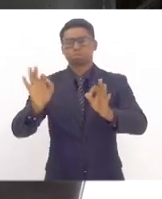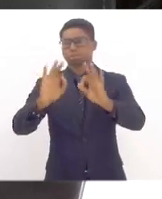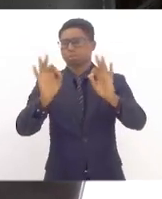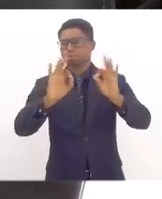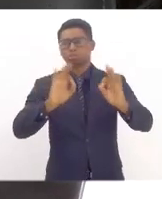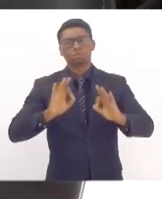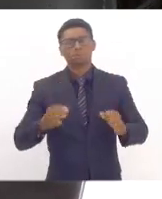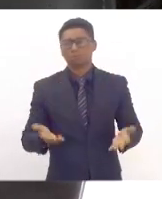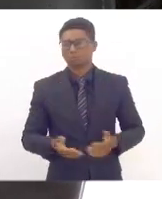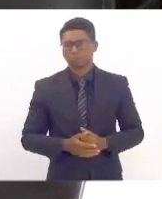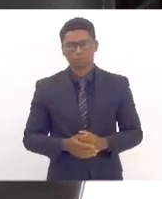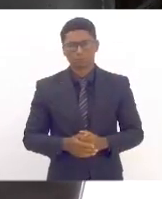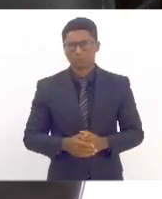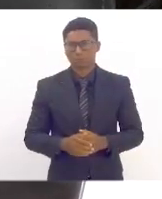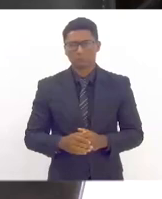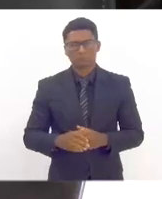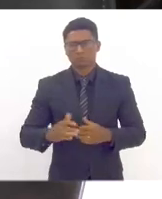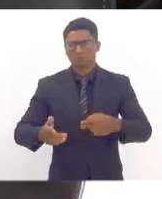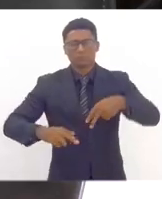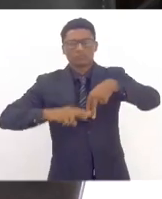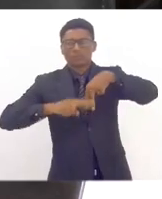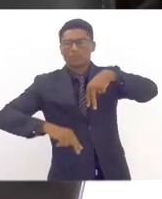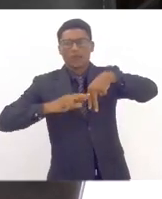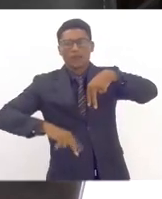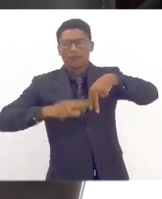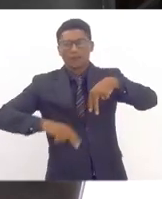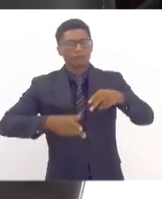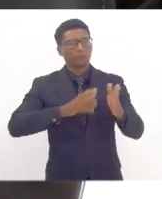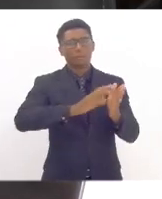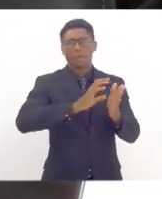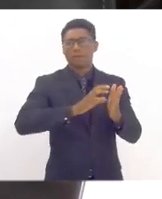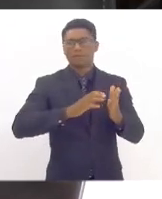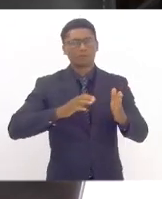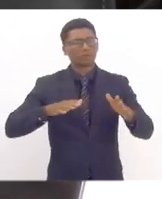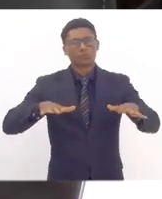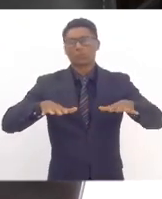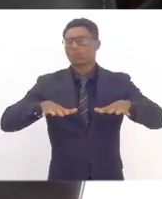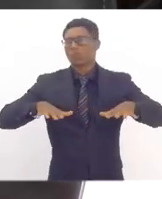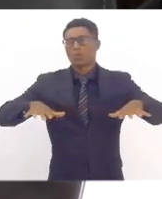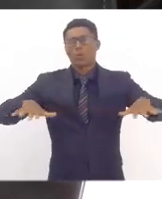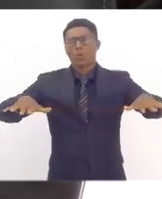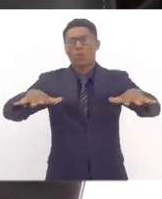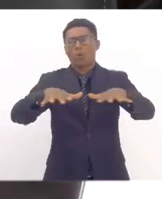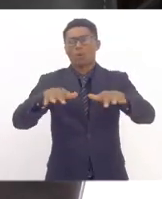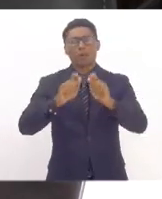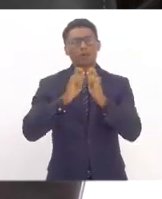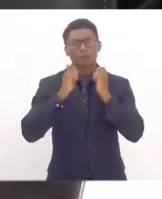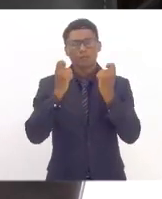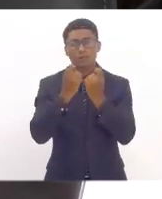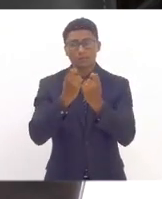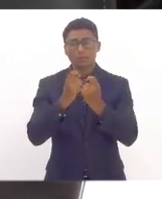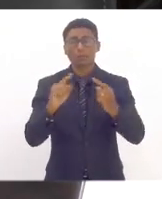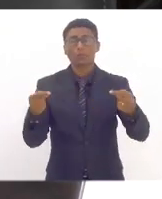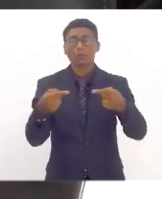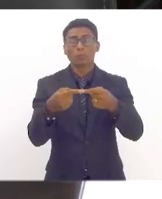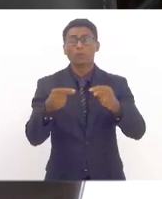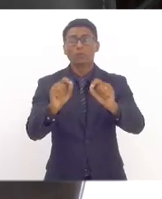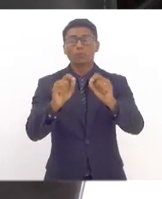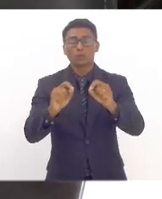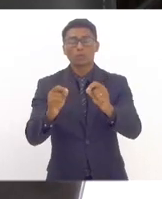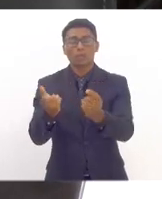todos os gêneros e partidos e enfim é uma associação do diálogo e